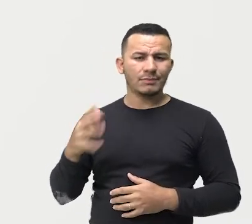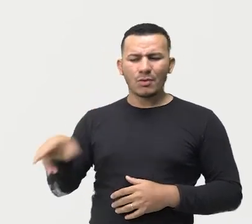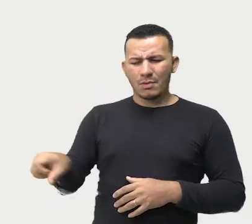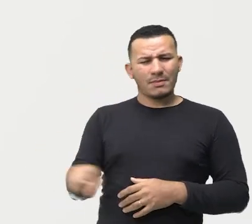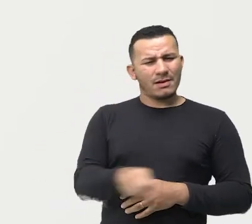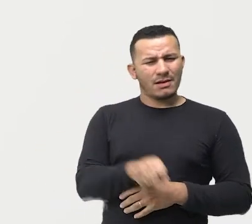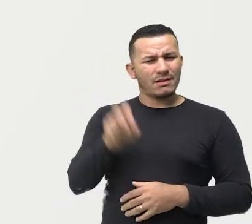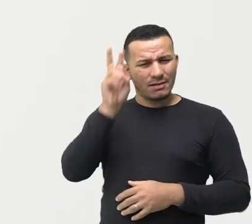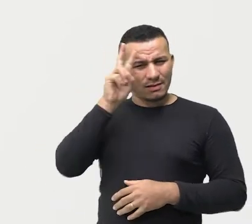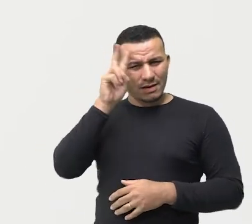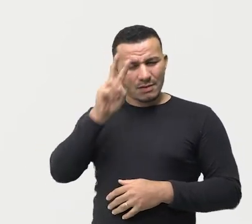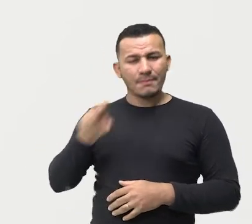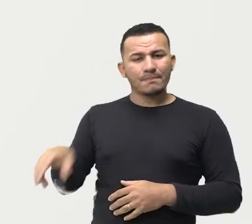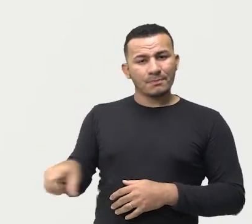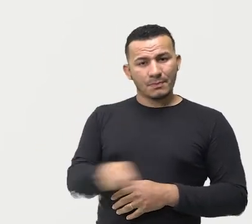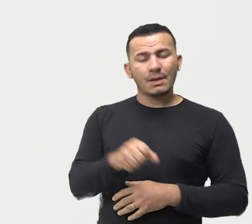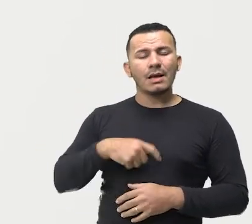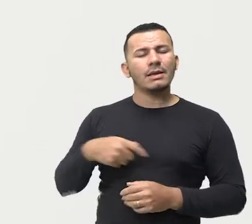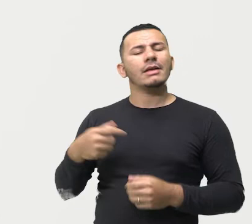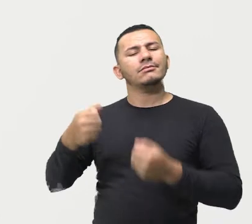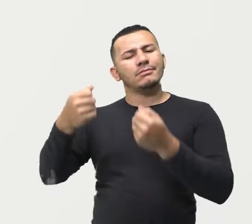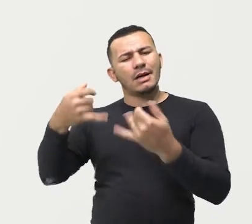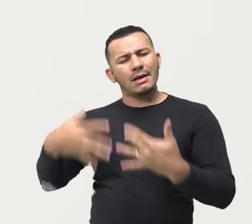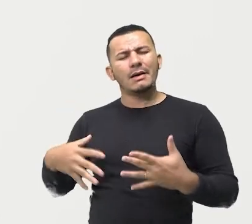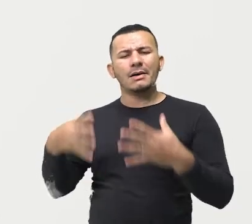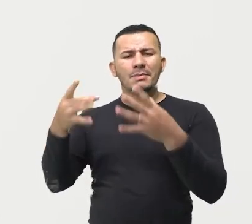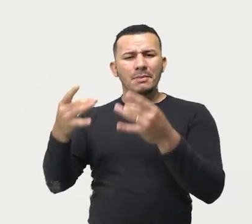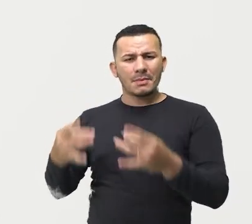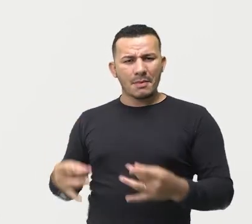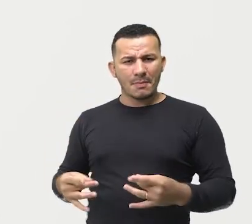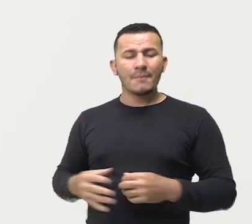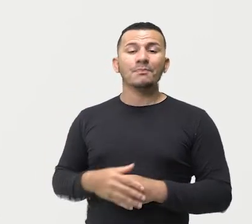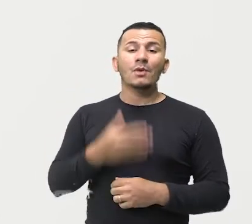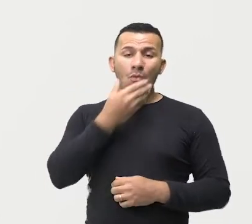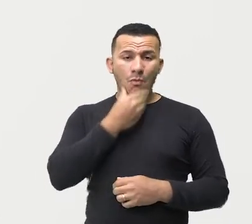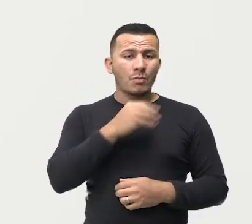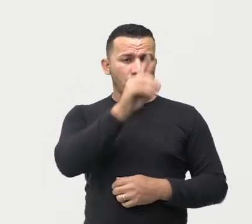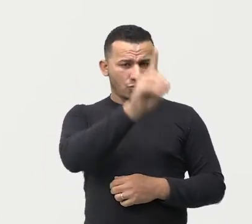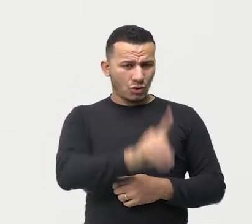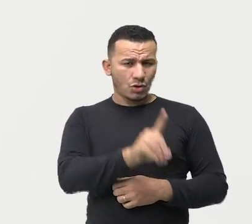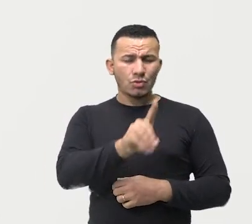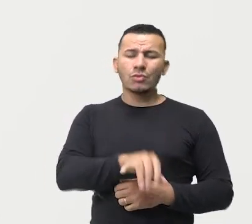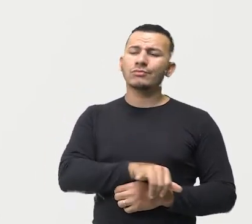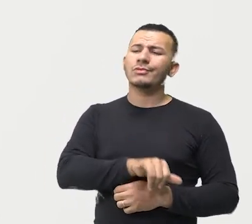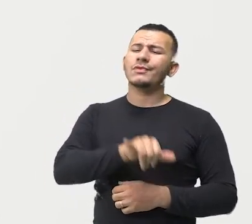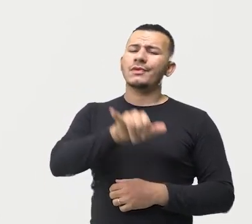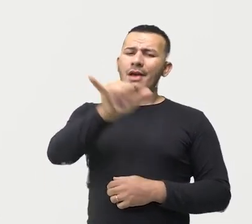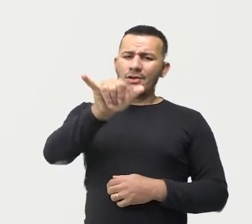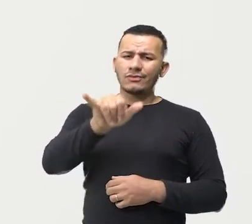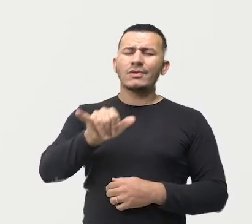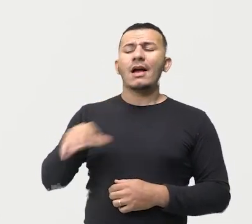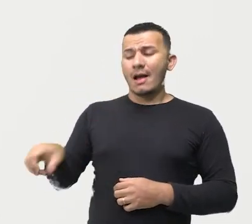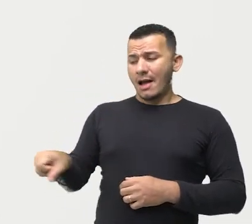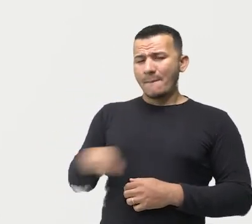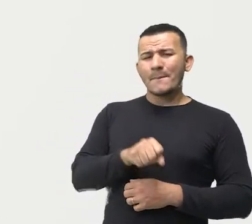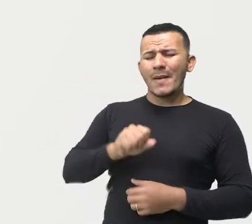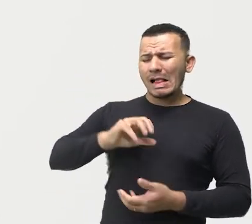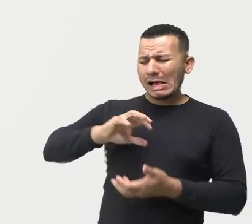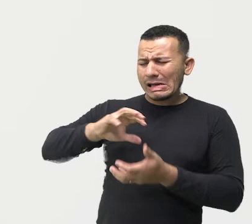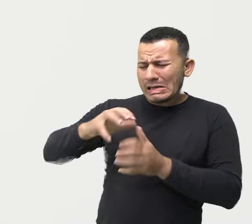aconteceu com a mala percebo que conta que ele foi fazer uma viagem que era mala Foi danificada